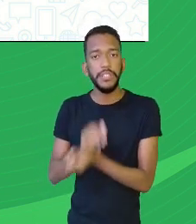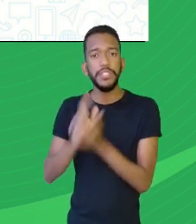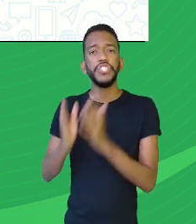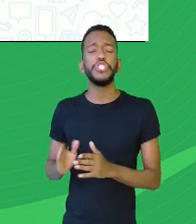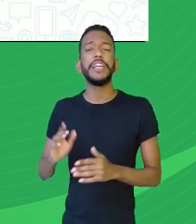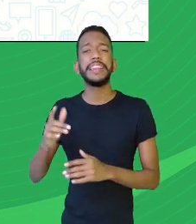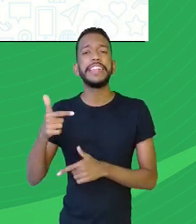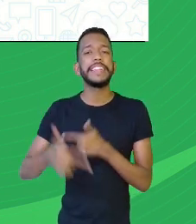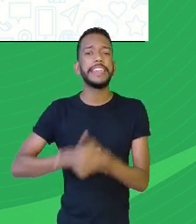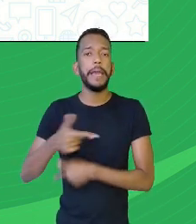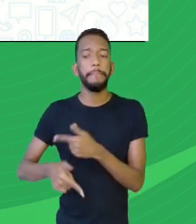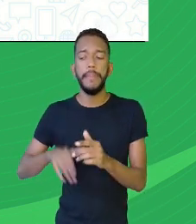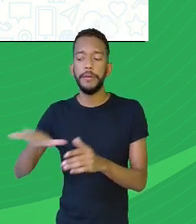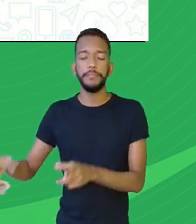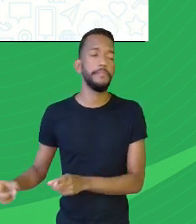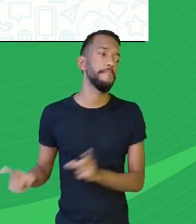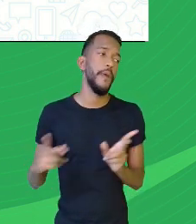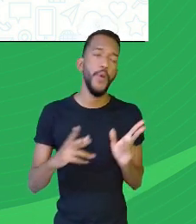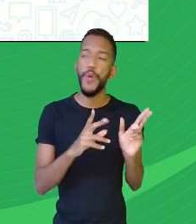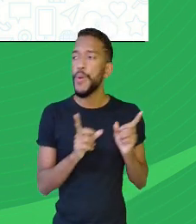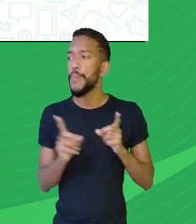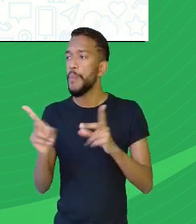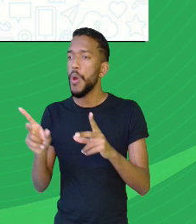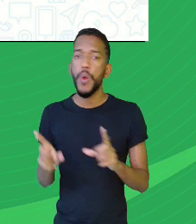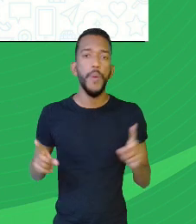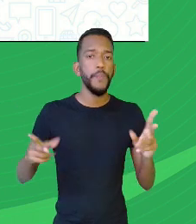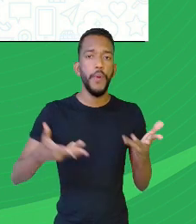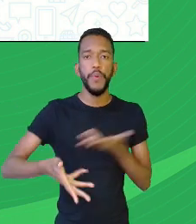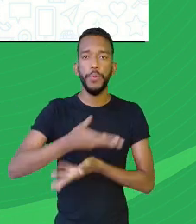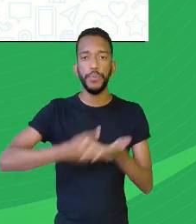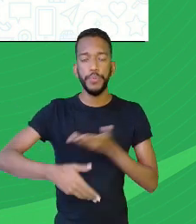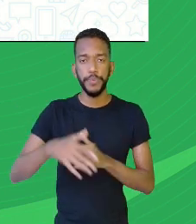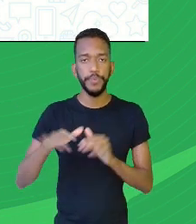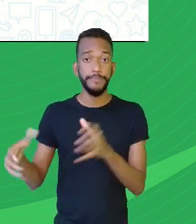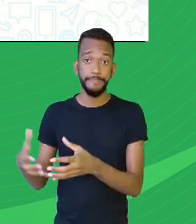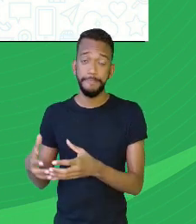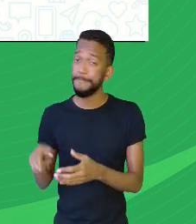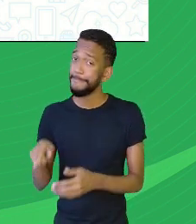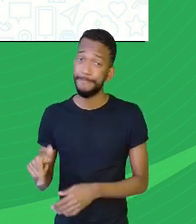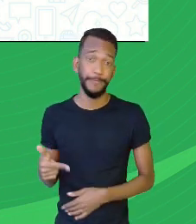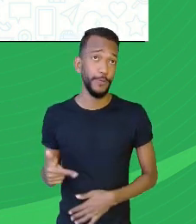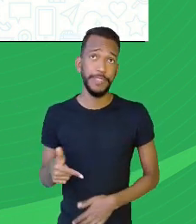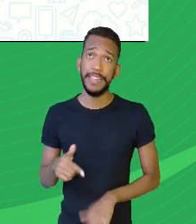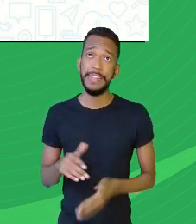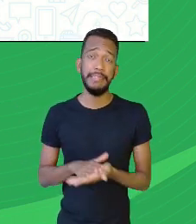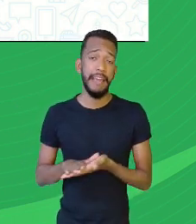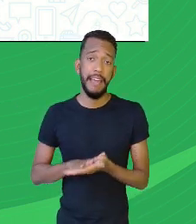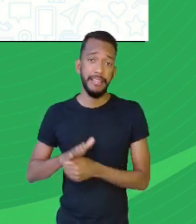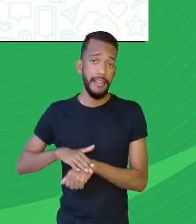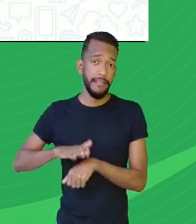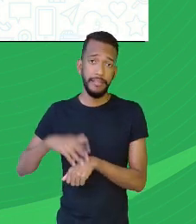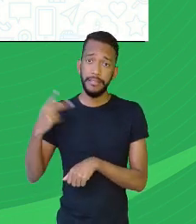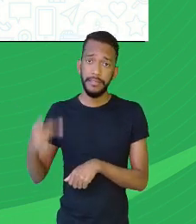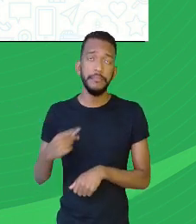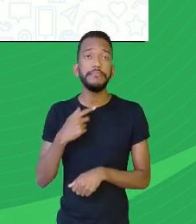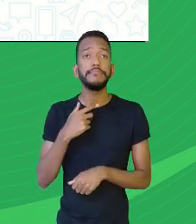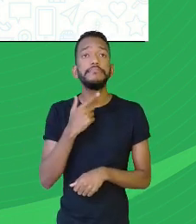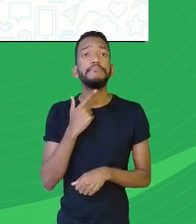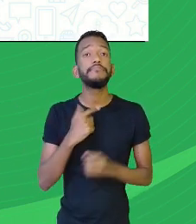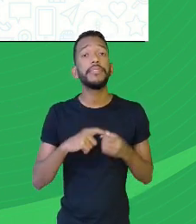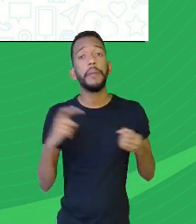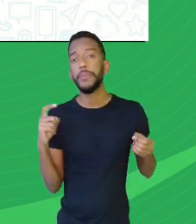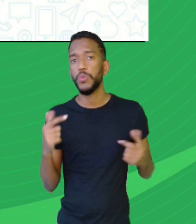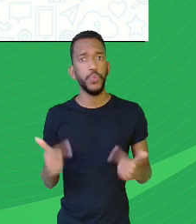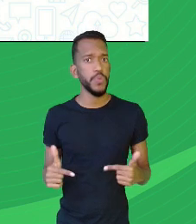eram vendidos, eram comercializados. Então, não tinha essa autonomia, não tinha essa independência.